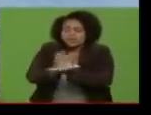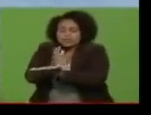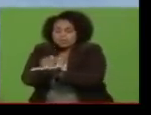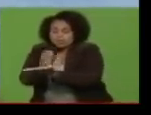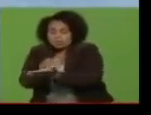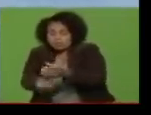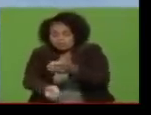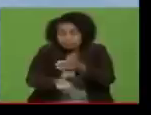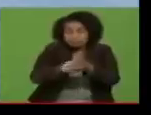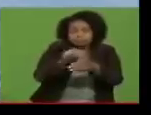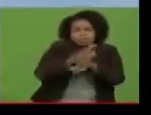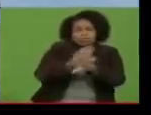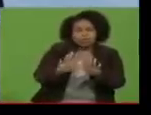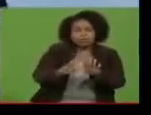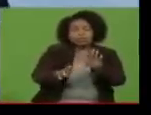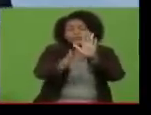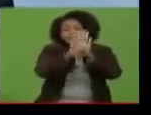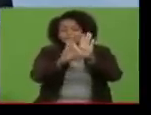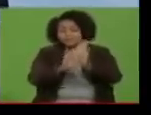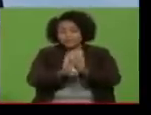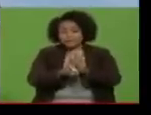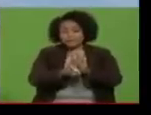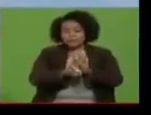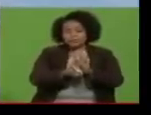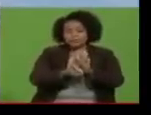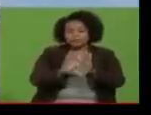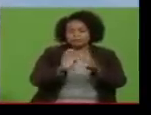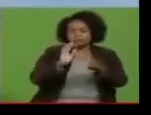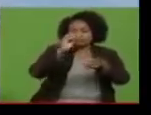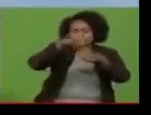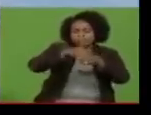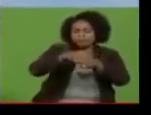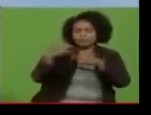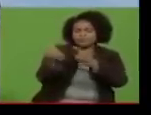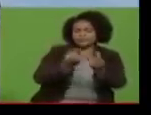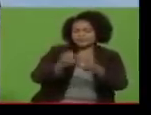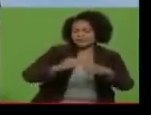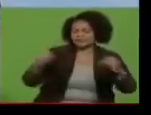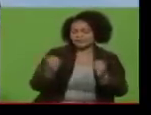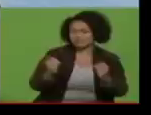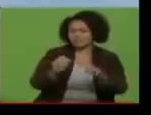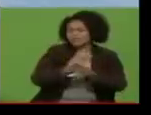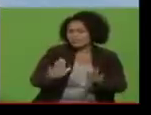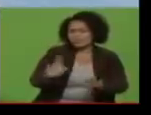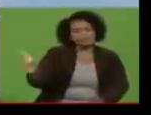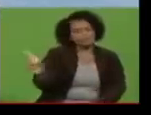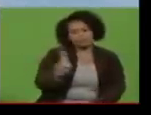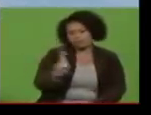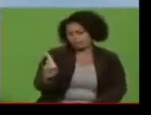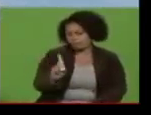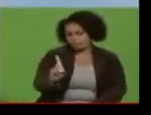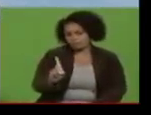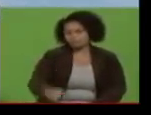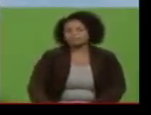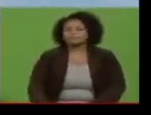resultam apenas das medidas impostas no quadro do estado de emergência. Essas